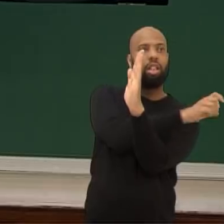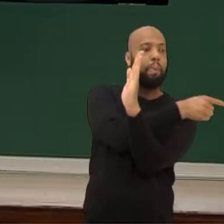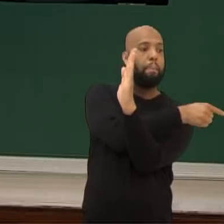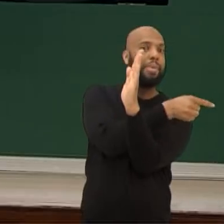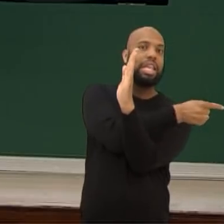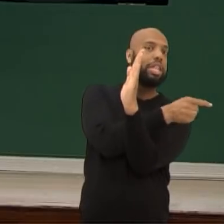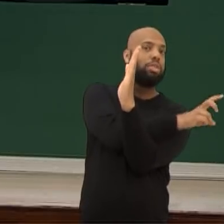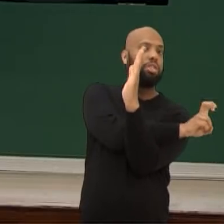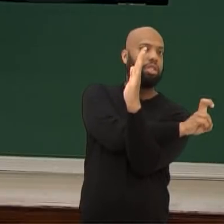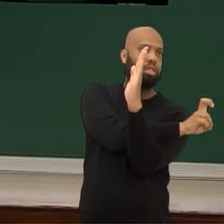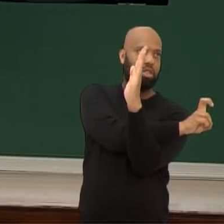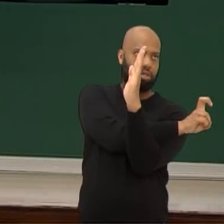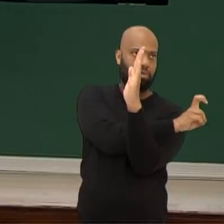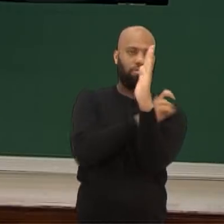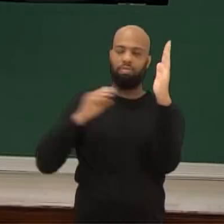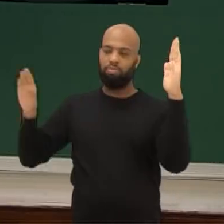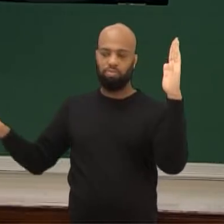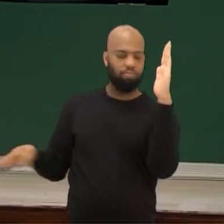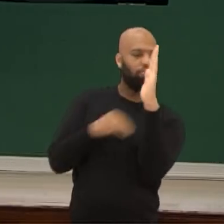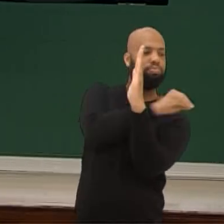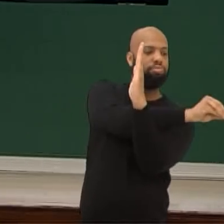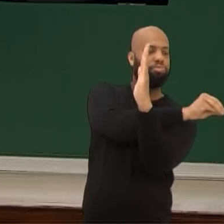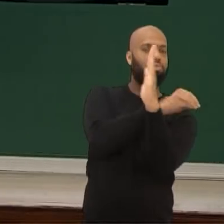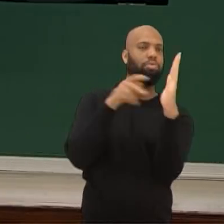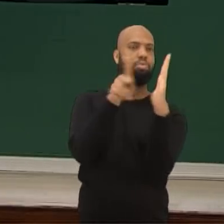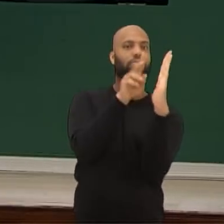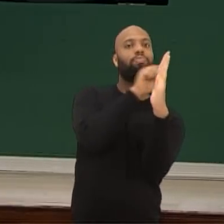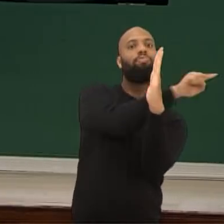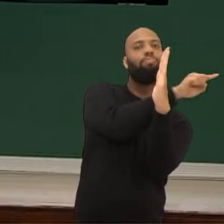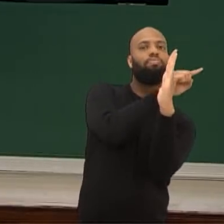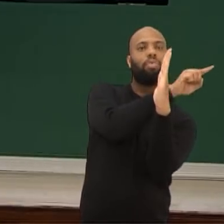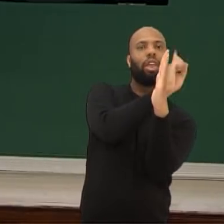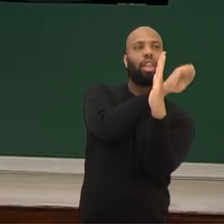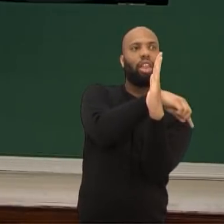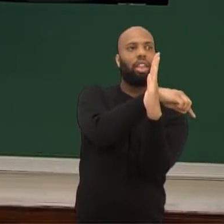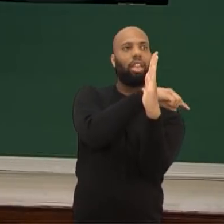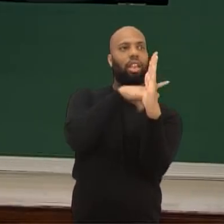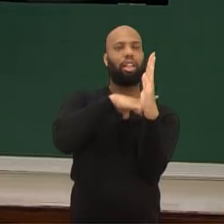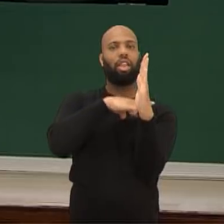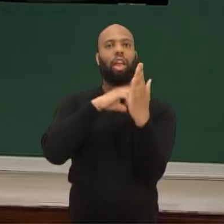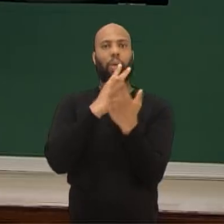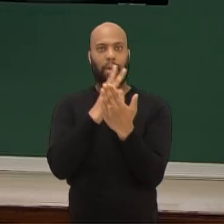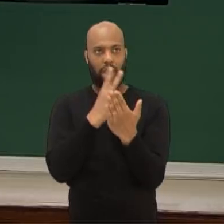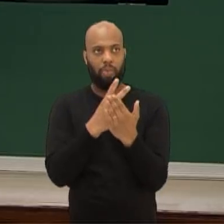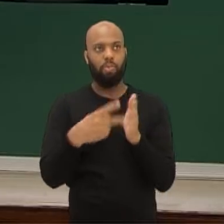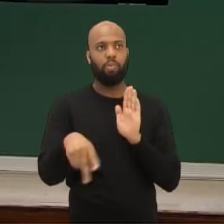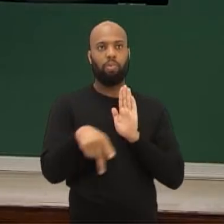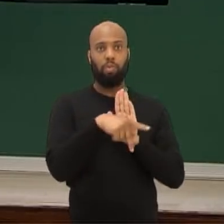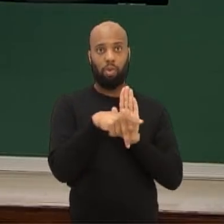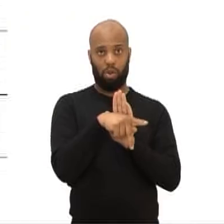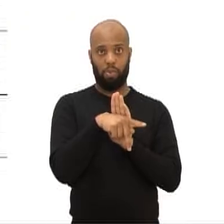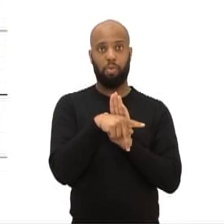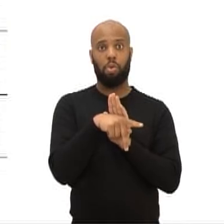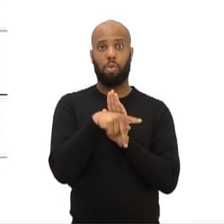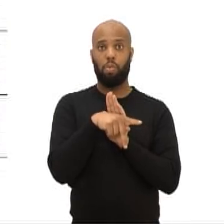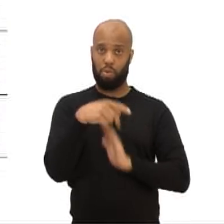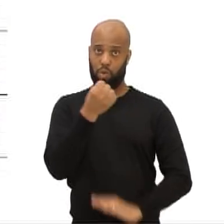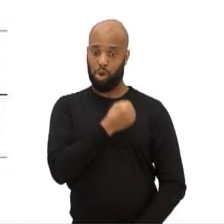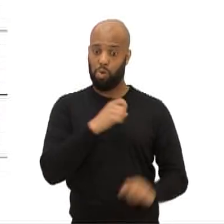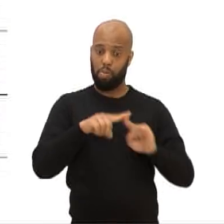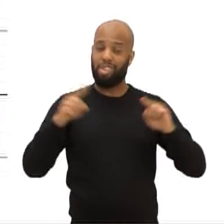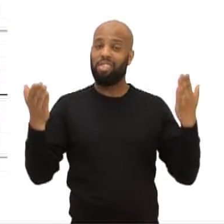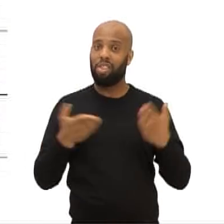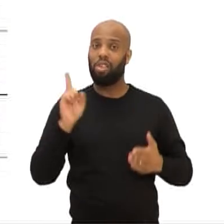dali, trazendo ele para esse quadrante, o quadrante 2, mantendo ele no menos 5 e